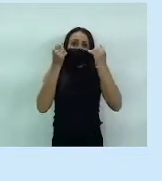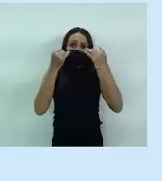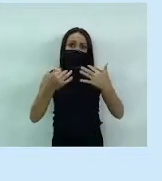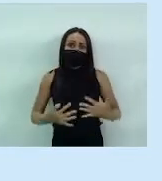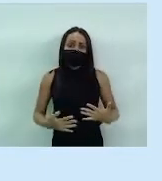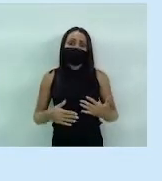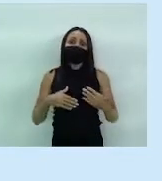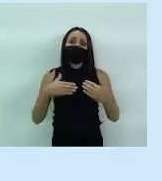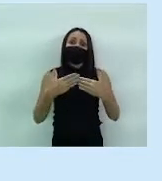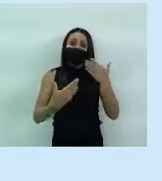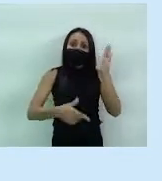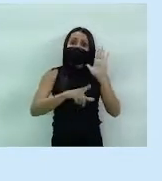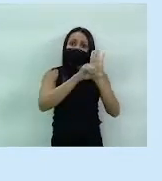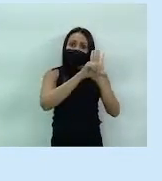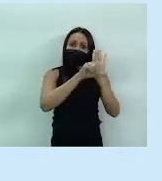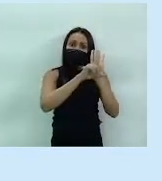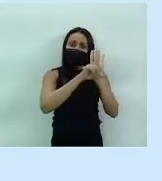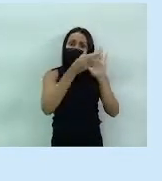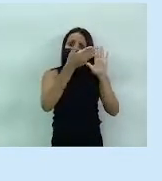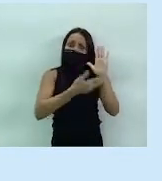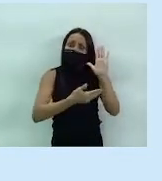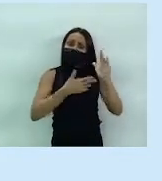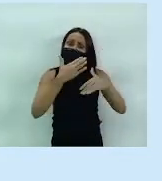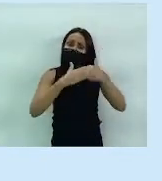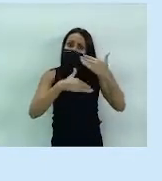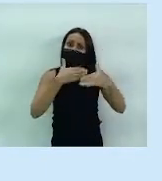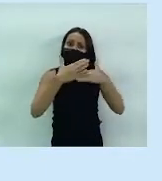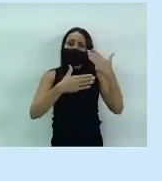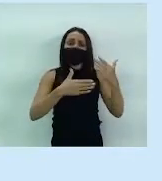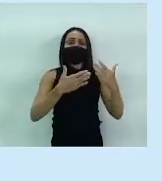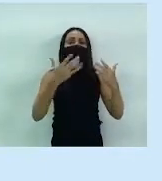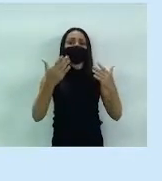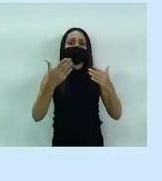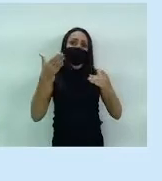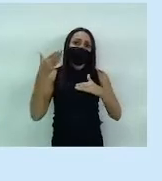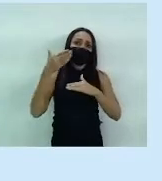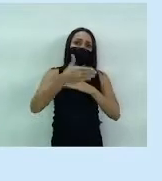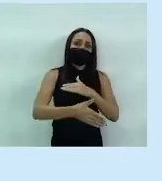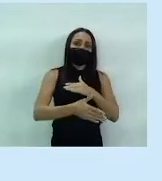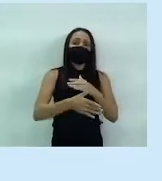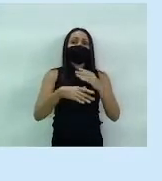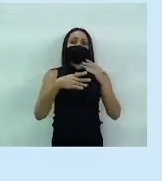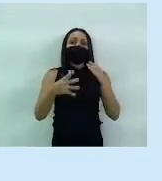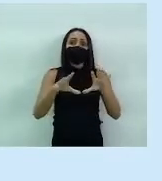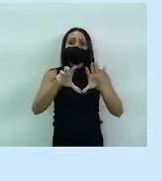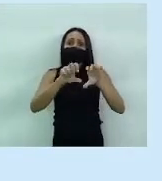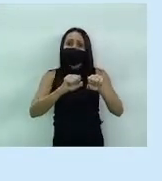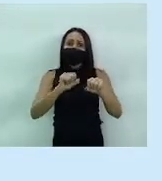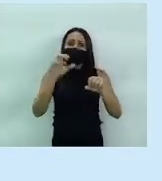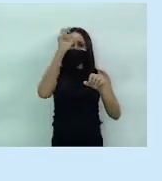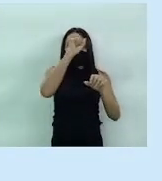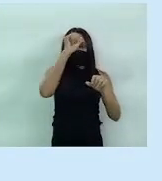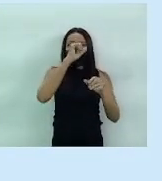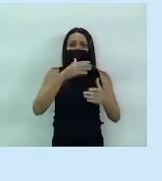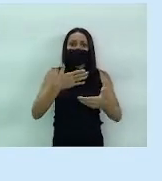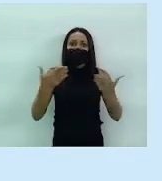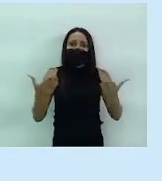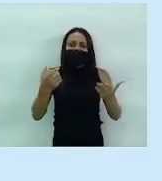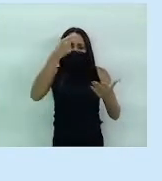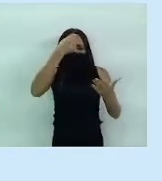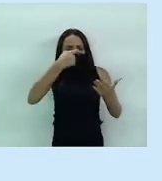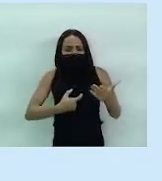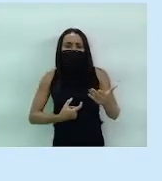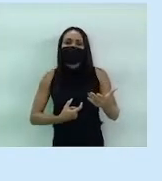nossa legislação que esse desenvolvimento integral ele faz parte de uma formação do indivíduo de uma forma